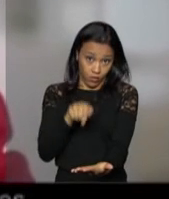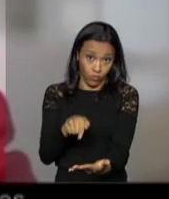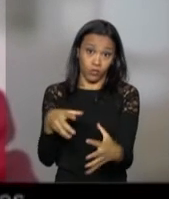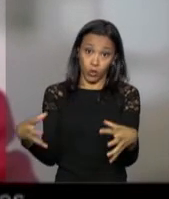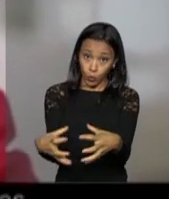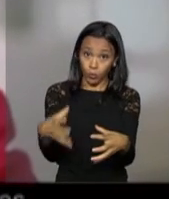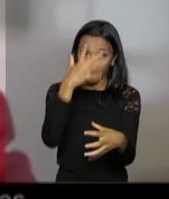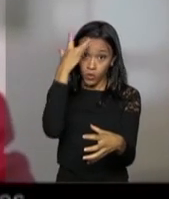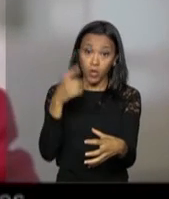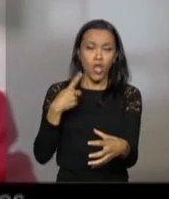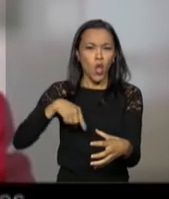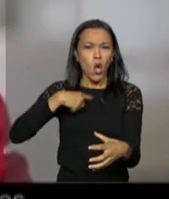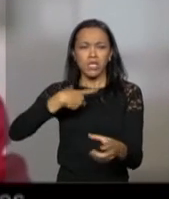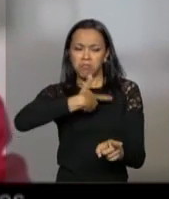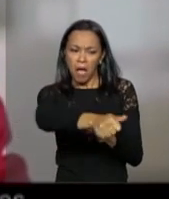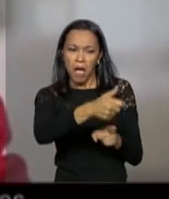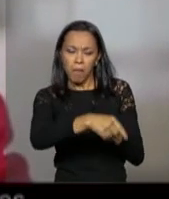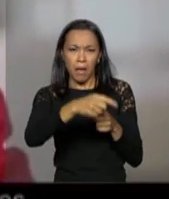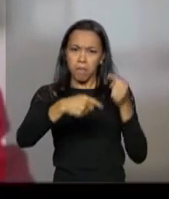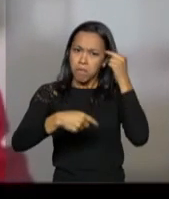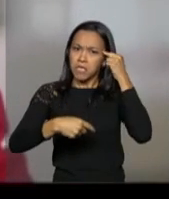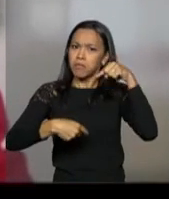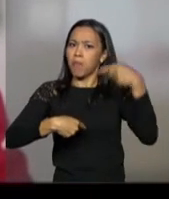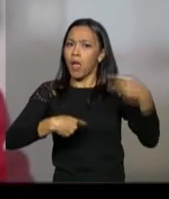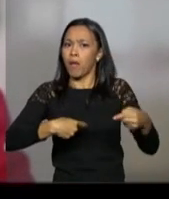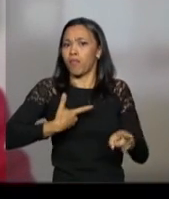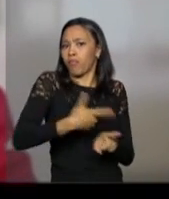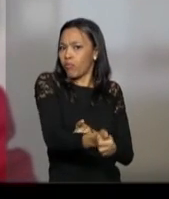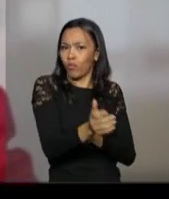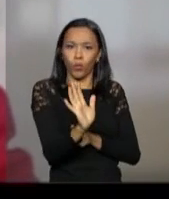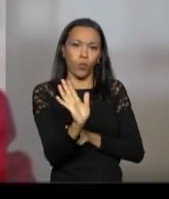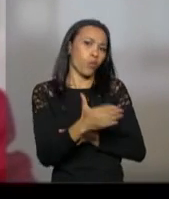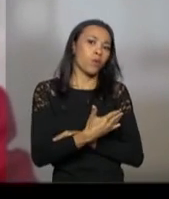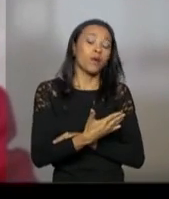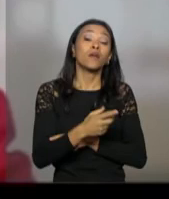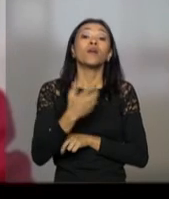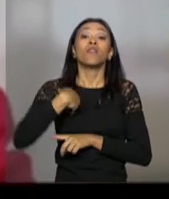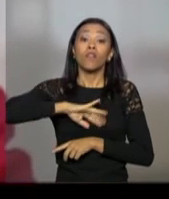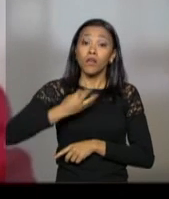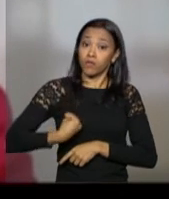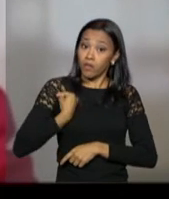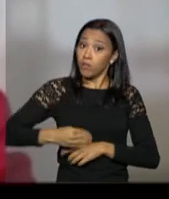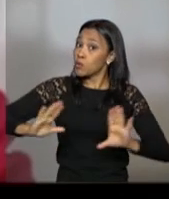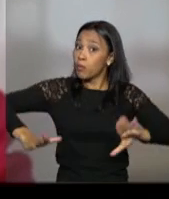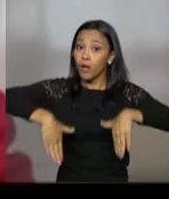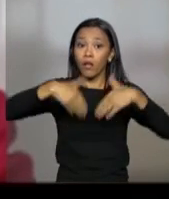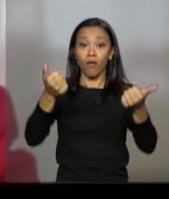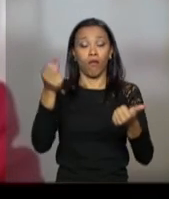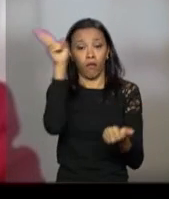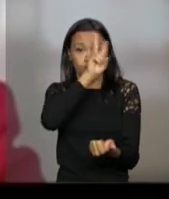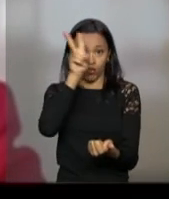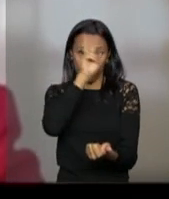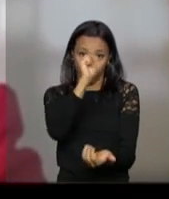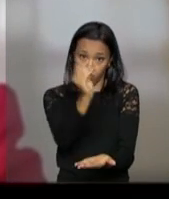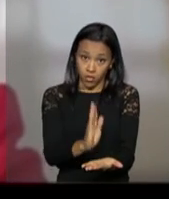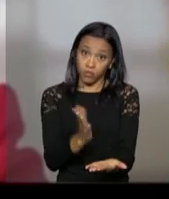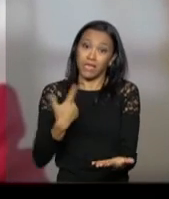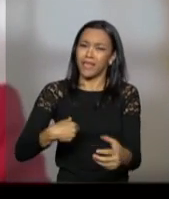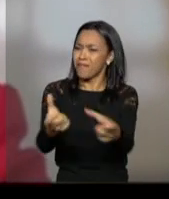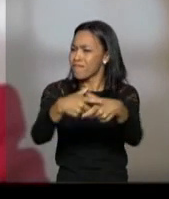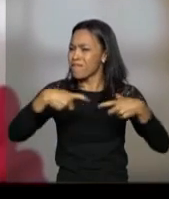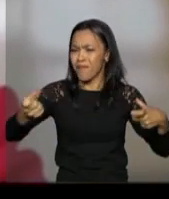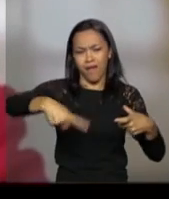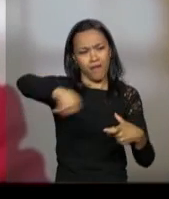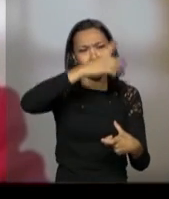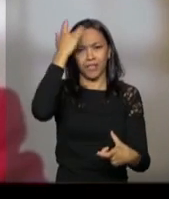termos vencido o pessimismo e os pessimistas, estamos vivendo um dos melhores momentos da nossa história. E a maioria dos